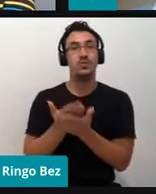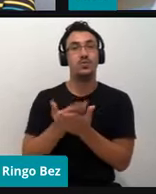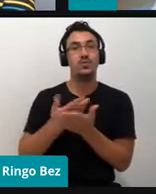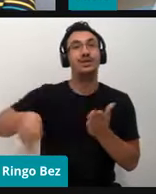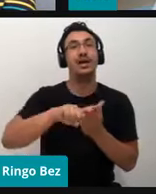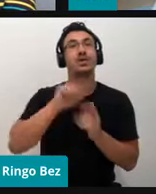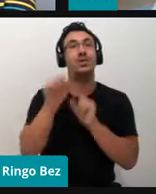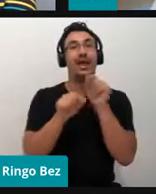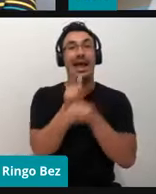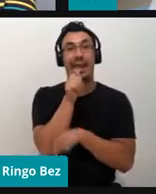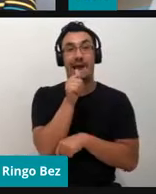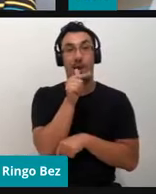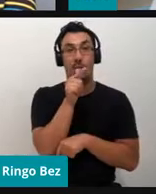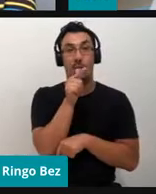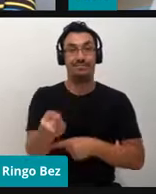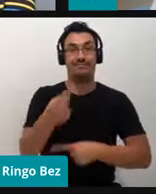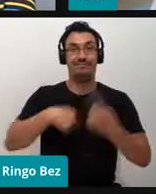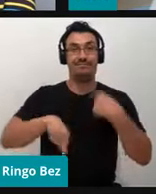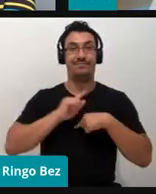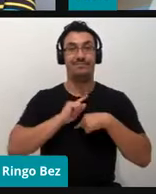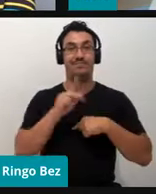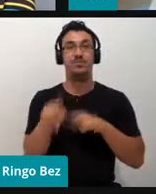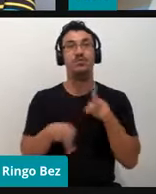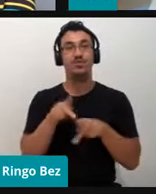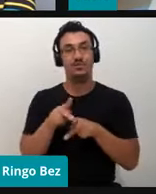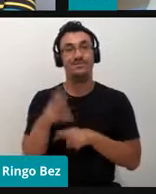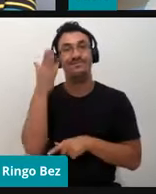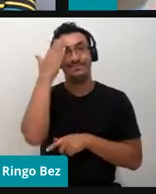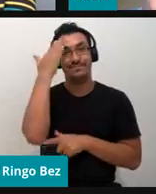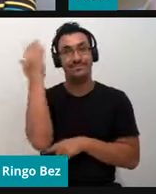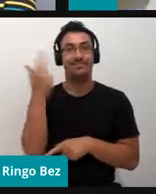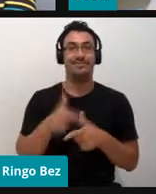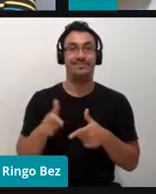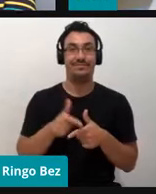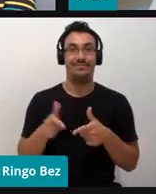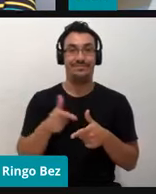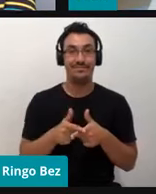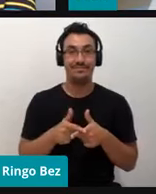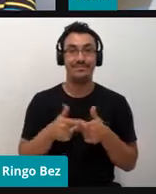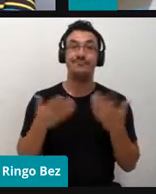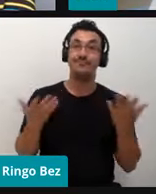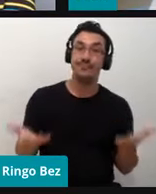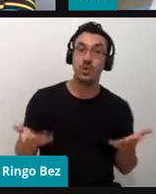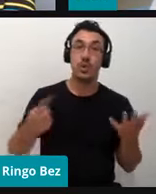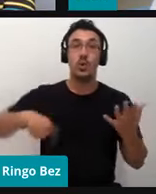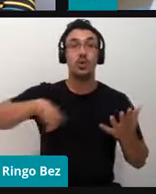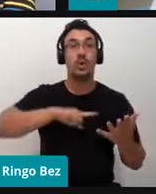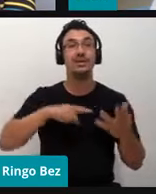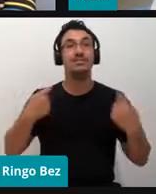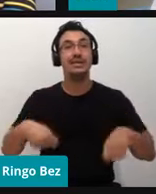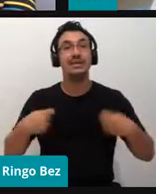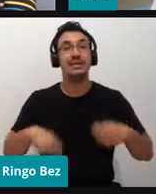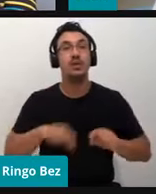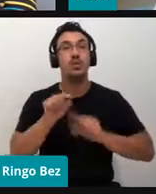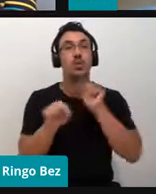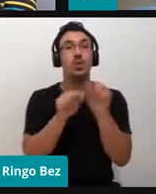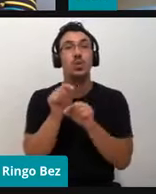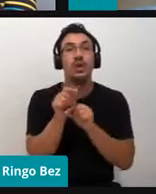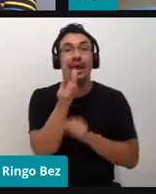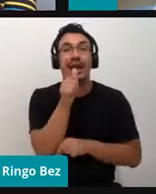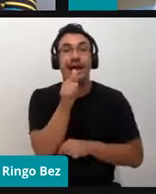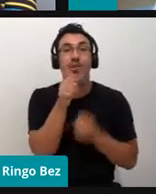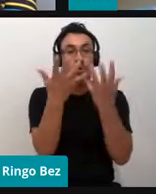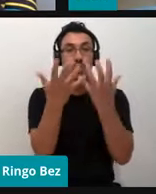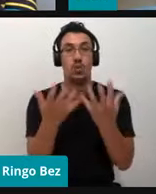que é o que nos interessa, esse é um grande problema, porque nós contamos com a capacidade de retenção das bacias para ter água